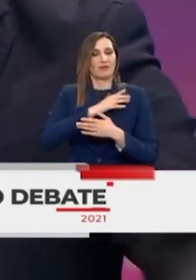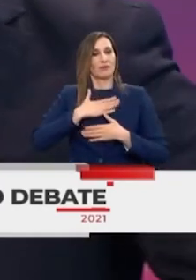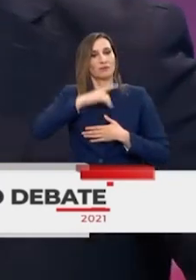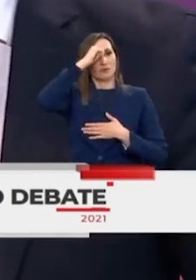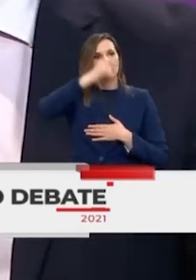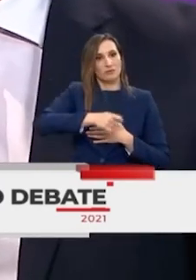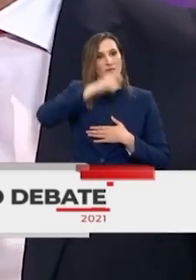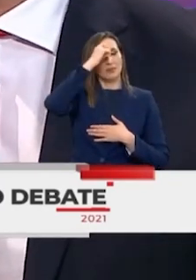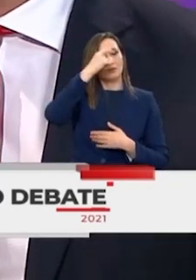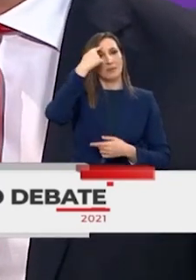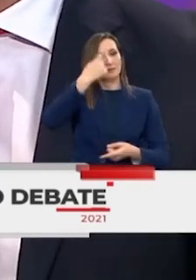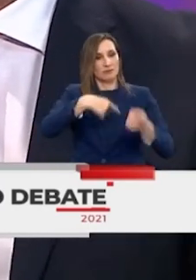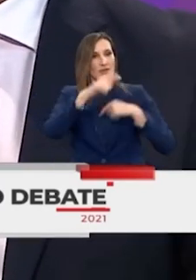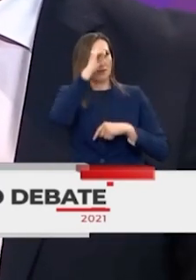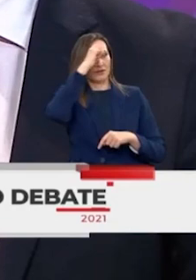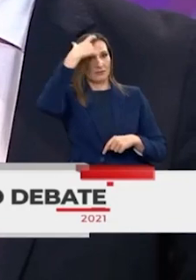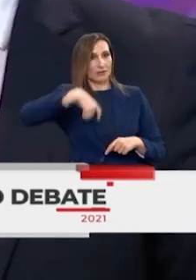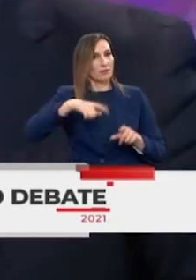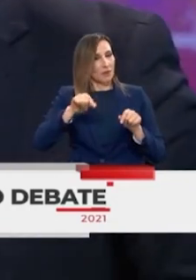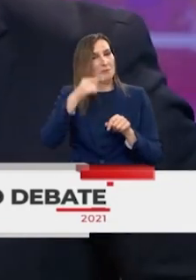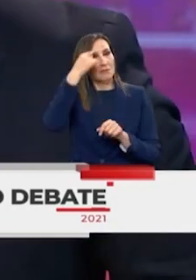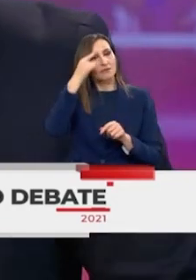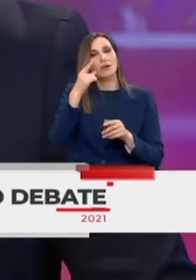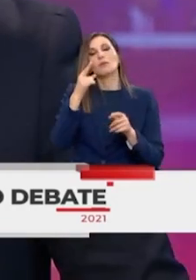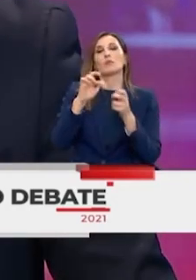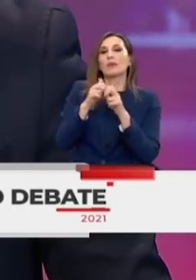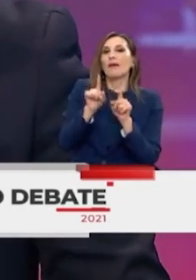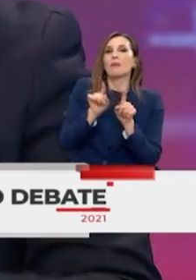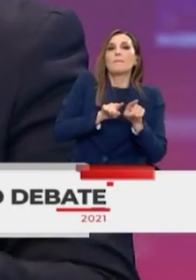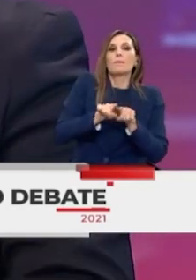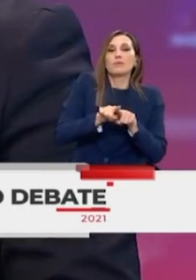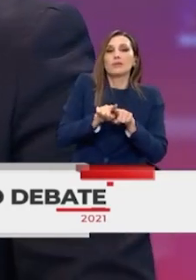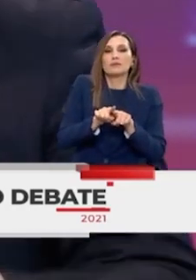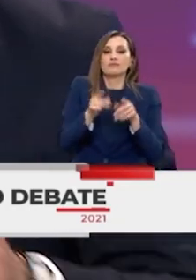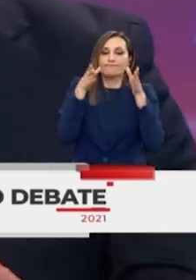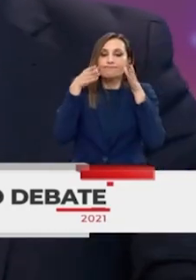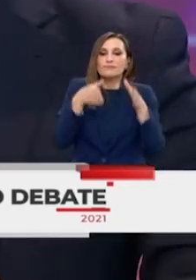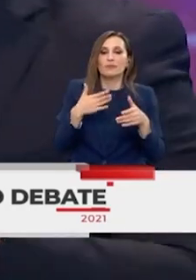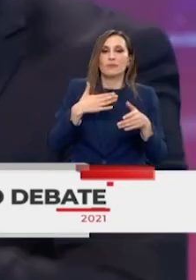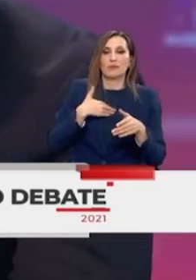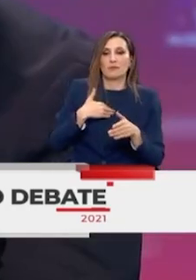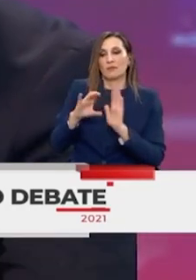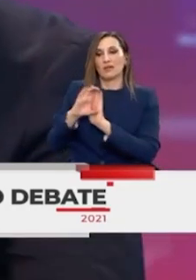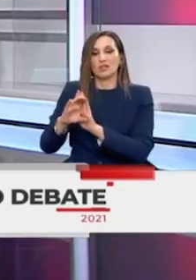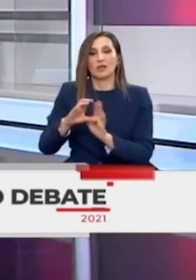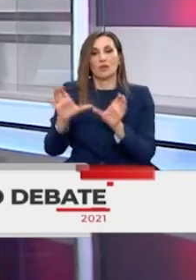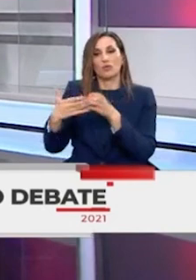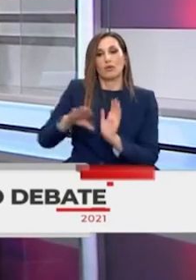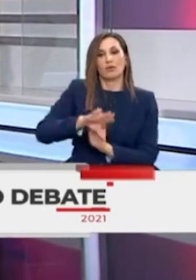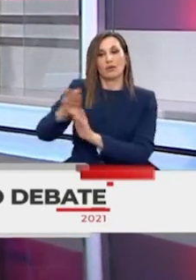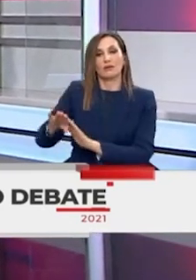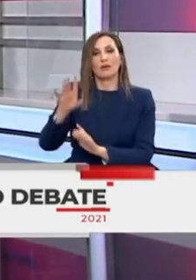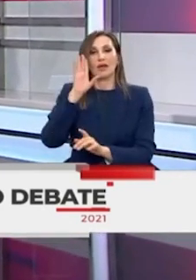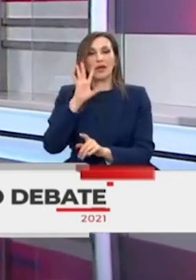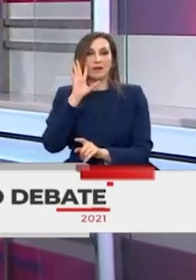respeito, como penso que a doutora Ana Gomes terá por mim, é a questão política, de que, para mim, para o Chega, para a direita, é importante